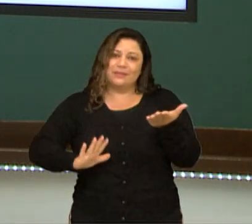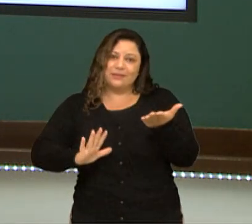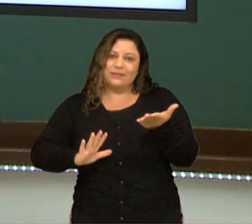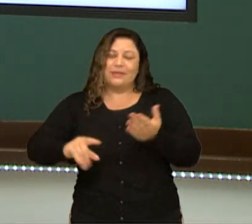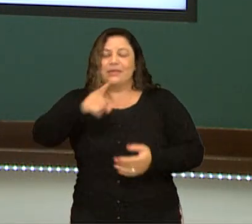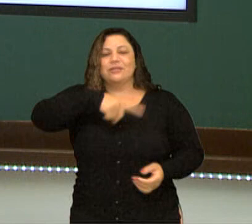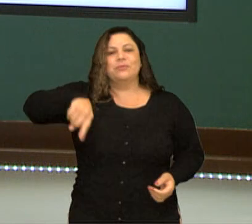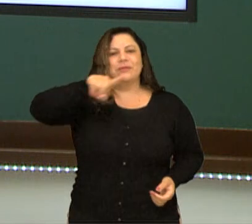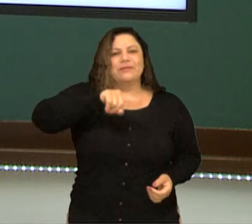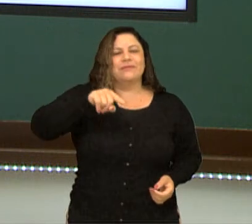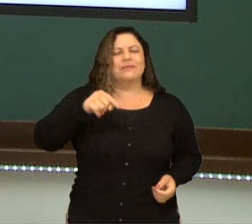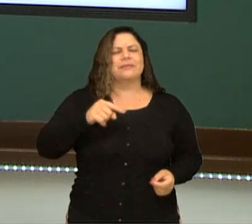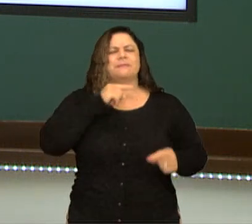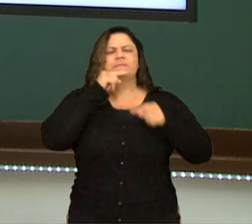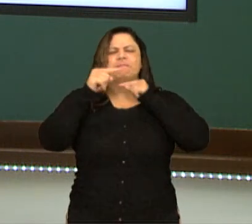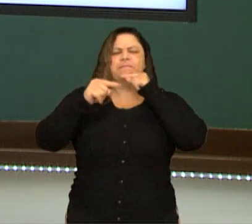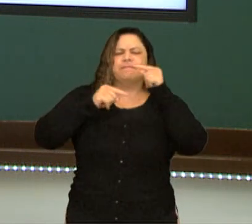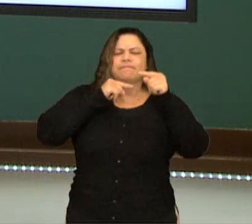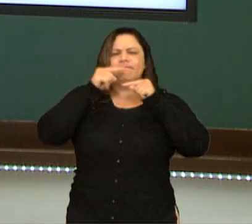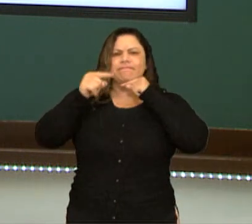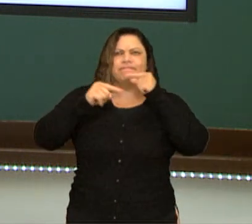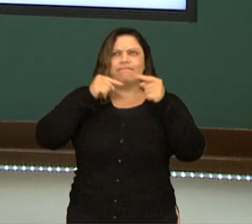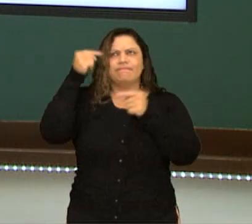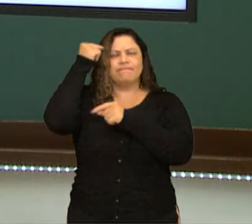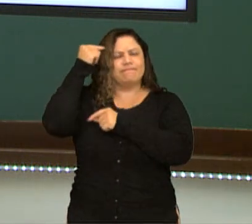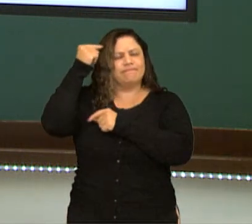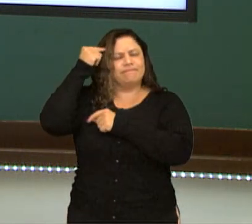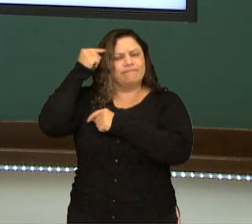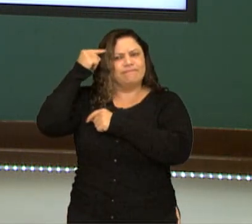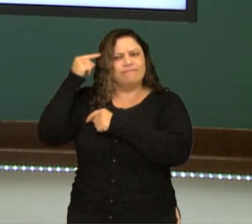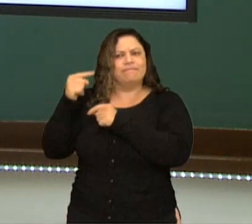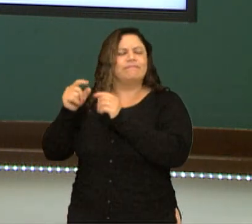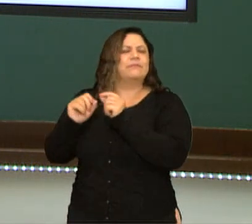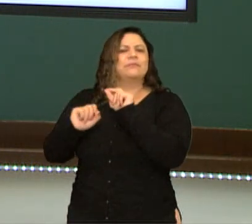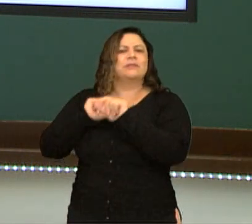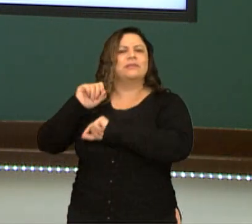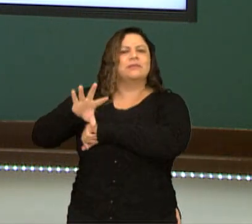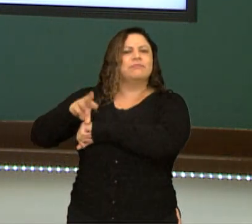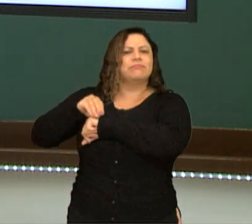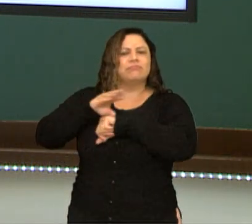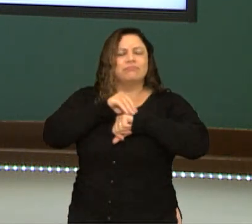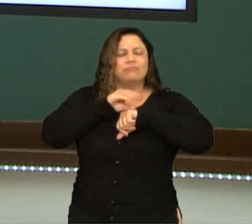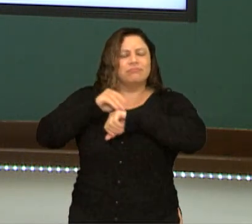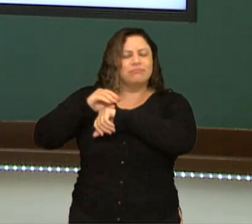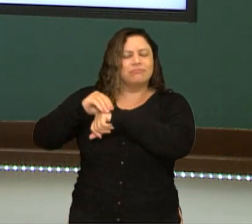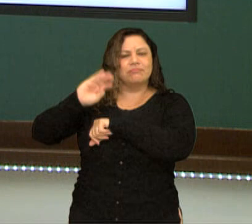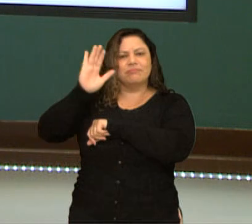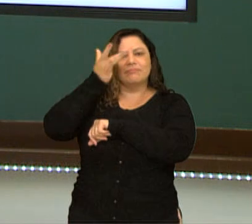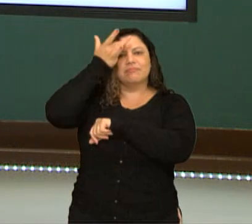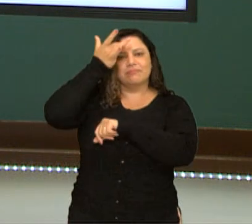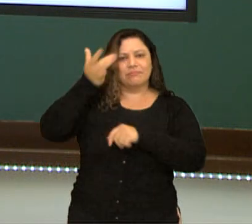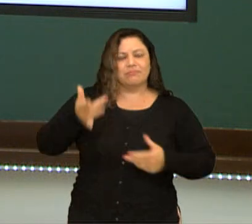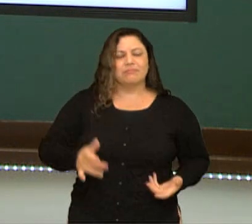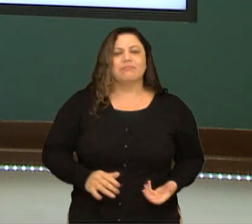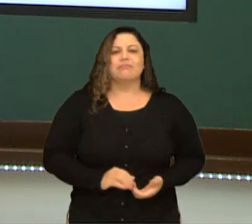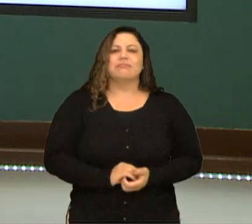para você questionar, para você minerar, para você construir, fixar esse seu